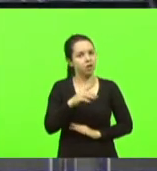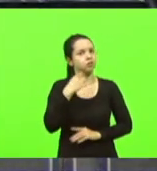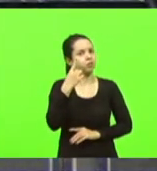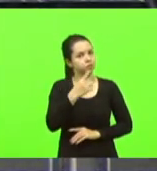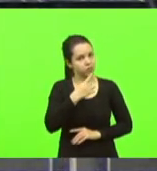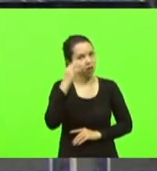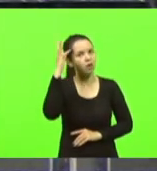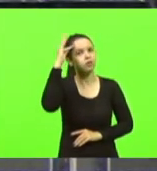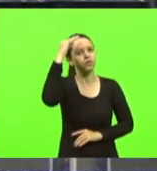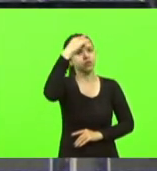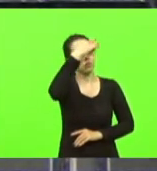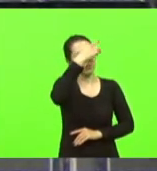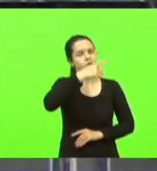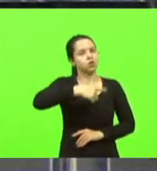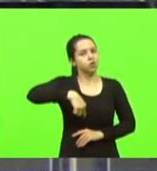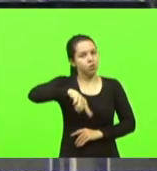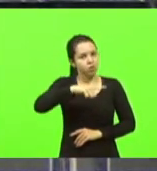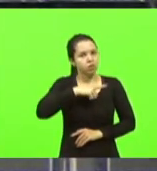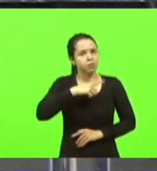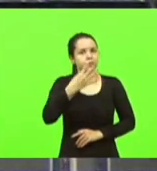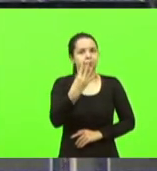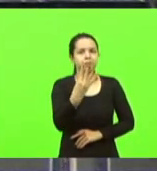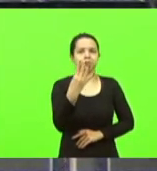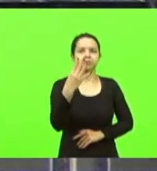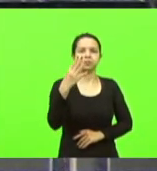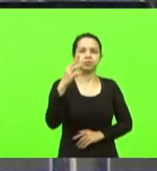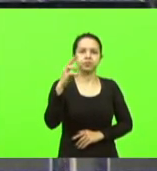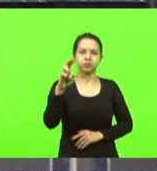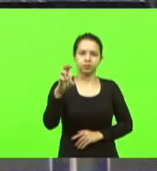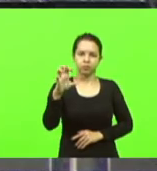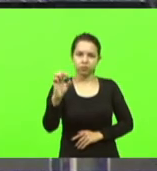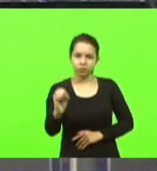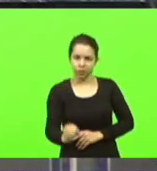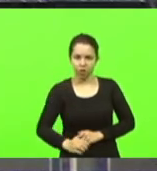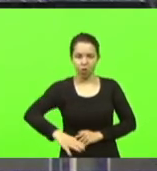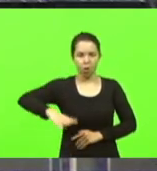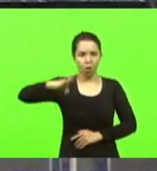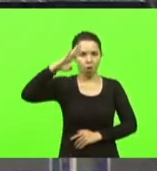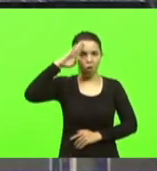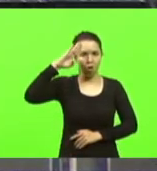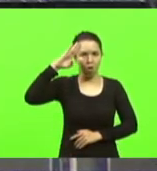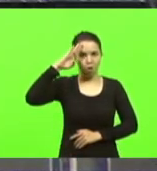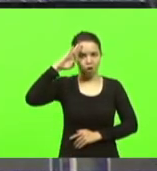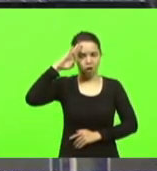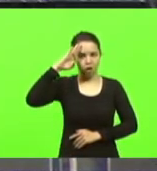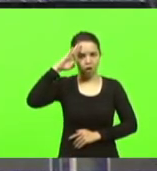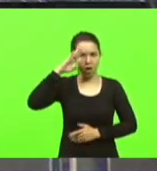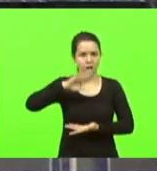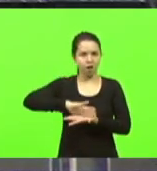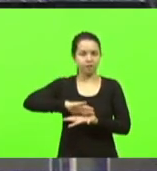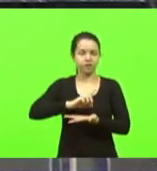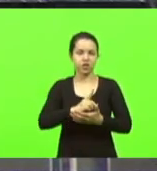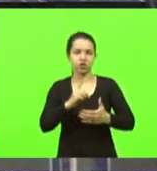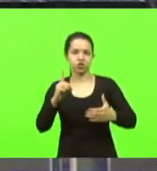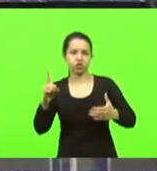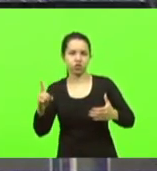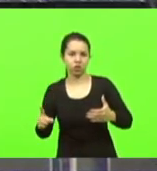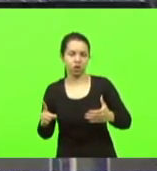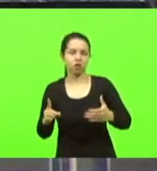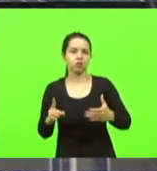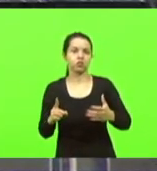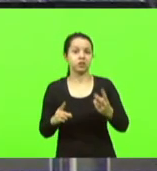temos 450 coronéis na reserva e apenas 50 Natividade